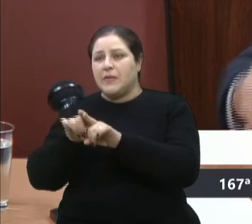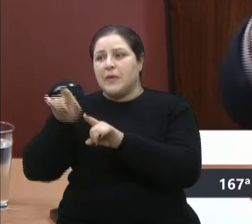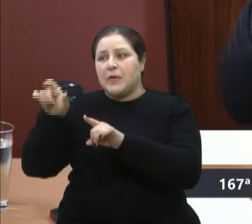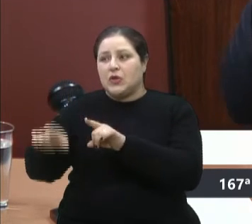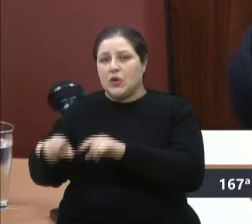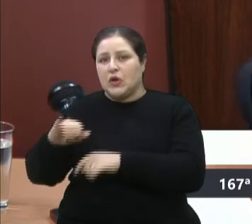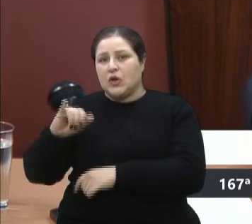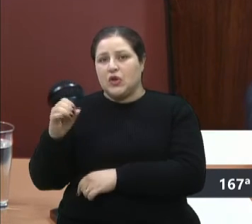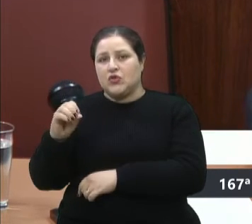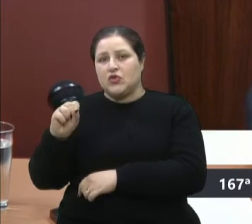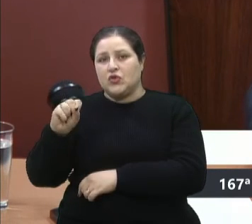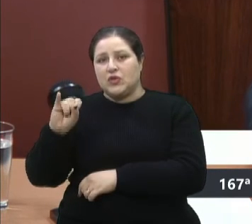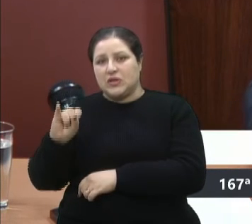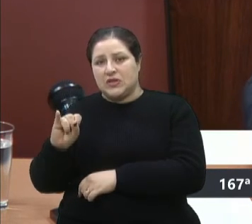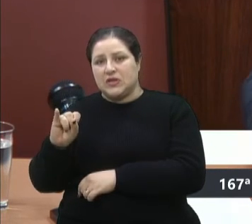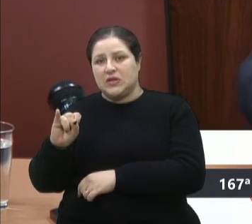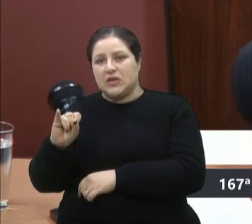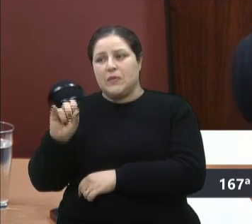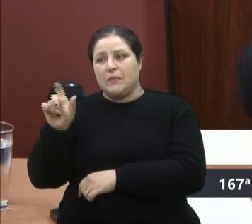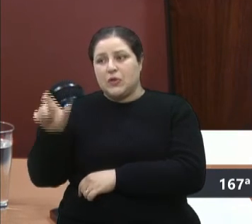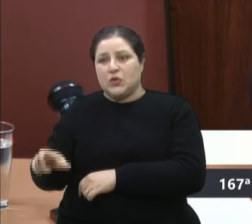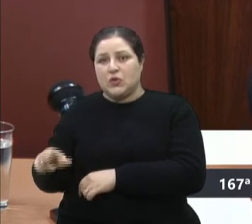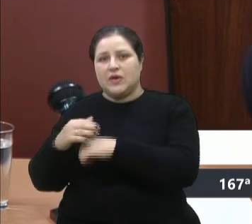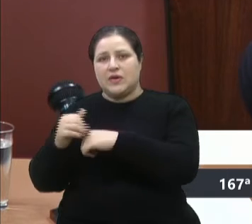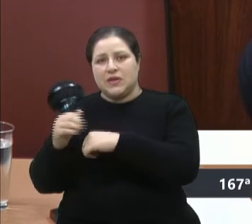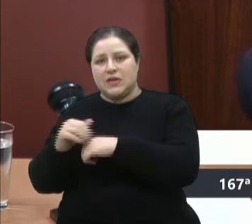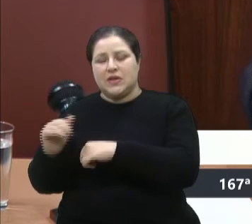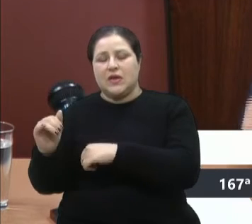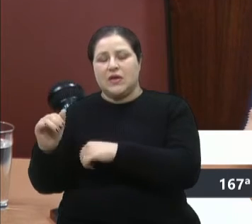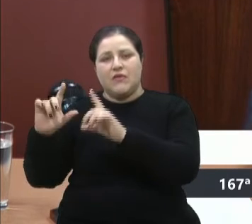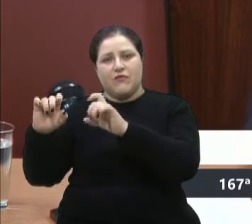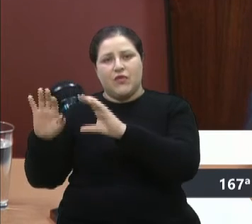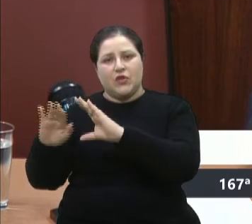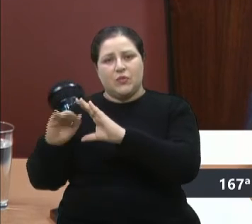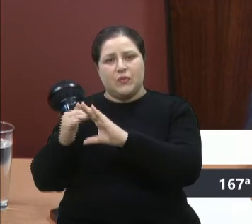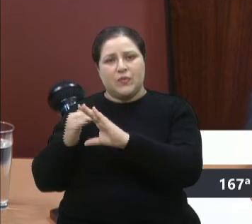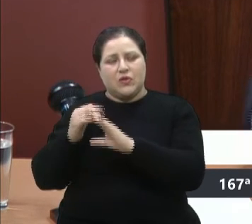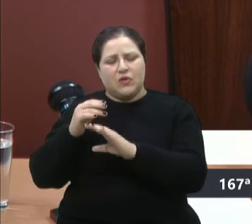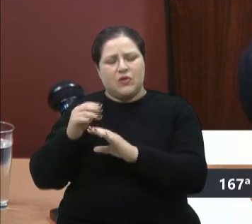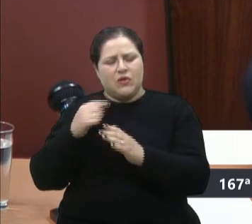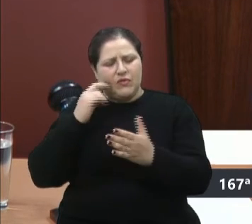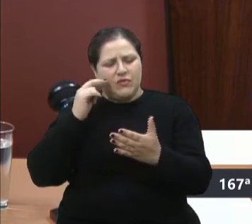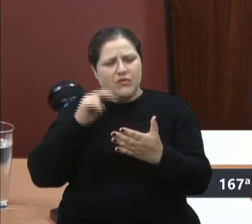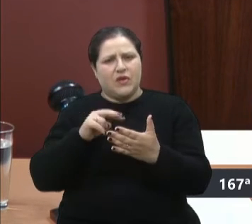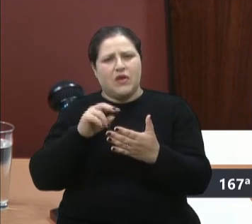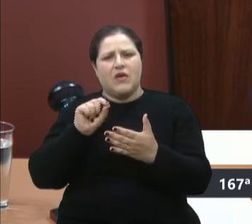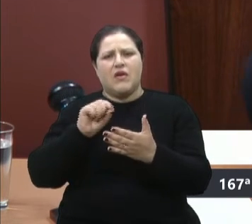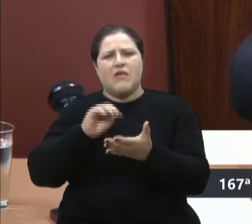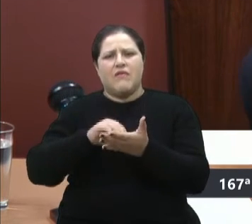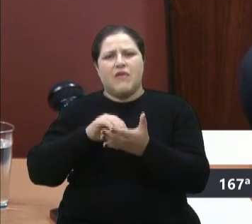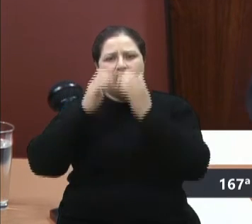relataram e mandaram fotos, onde há um desrespeito, né, de quem tomou essa